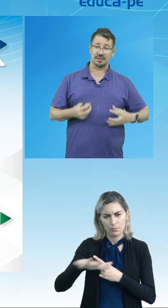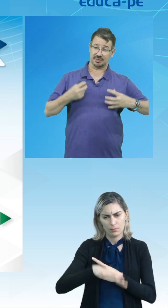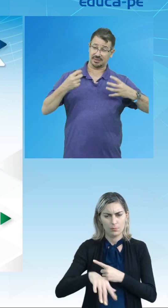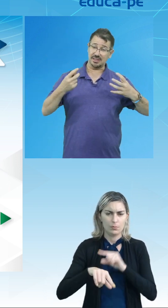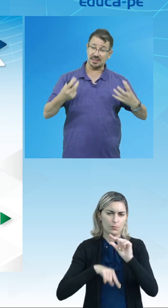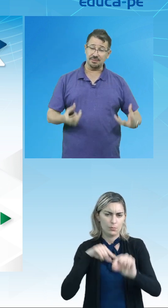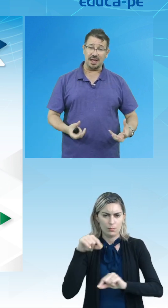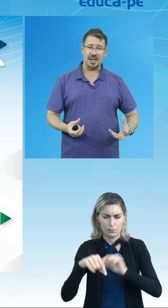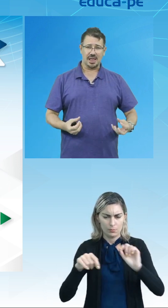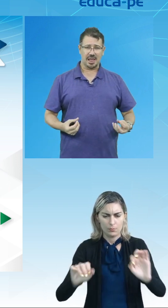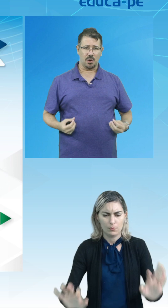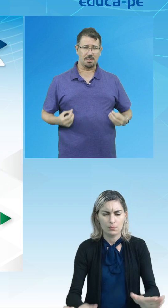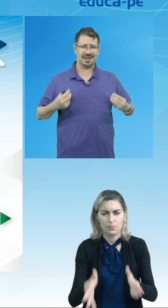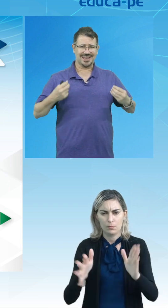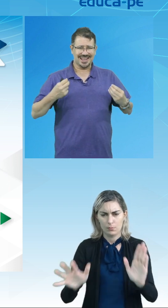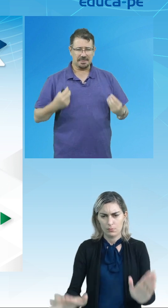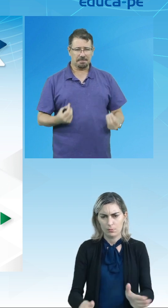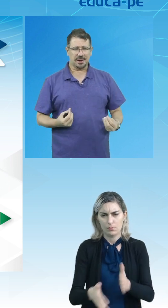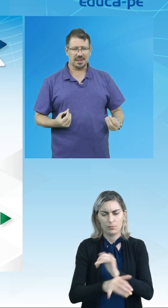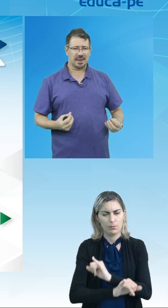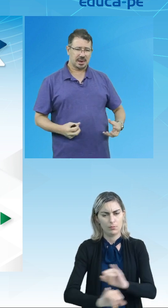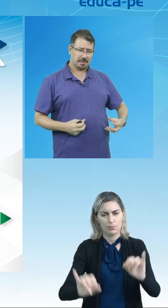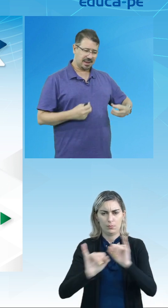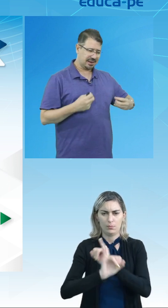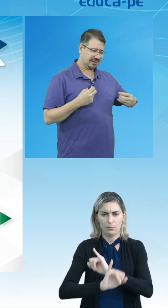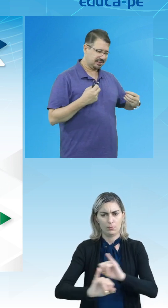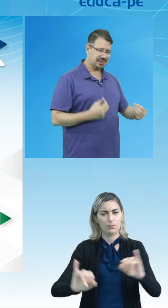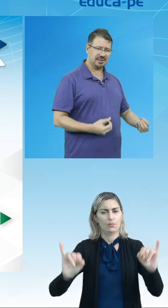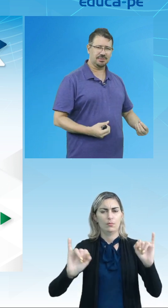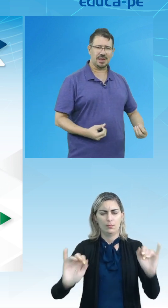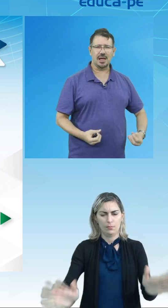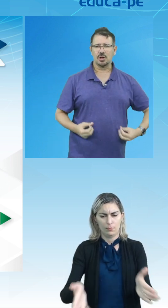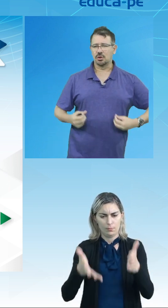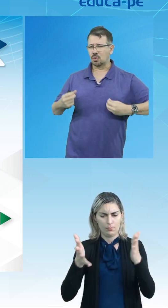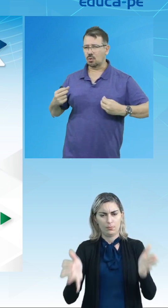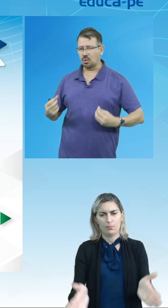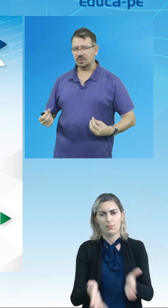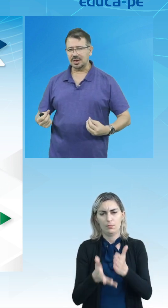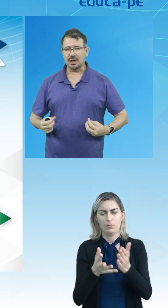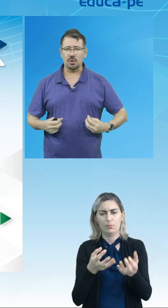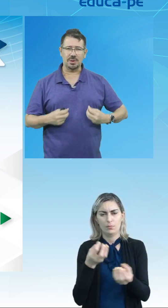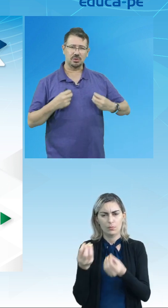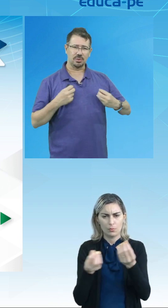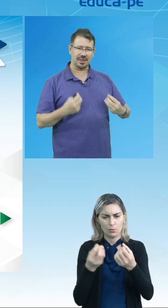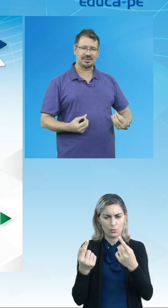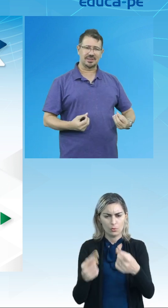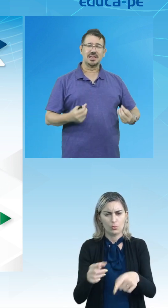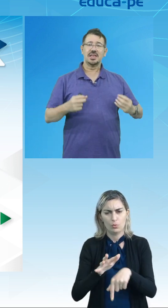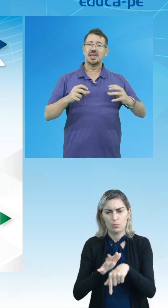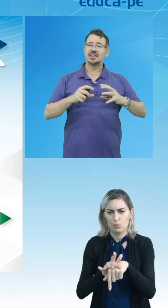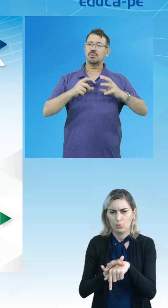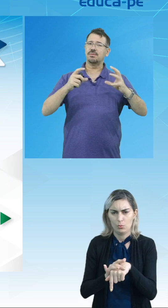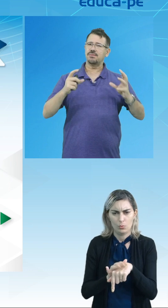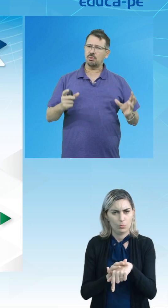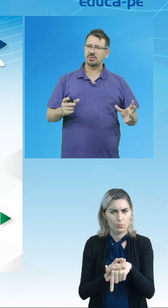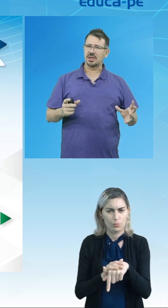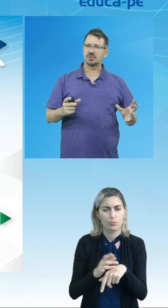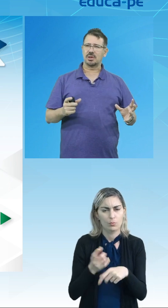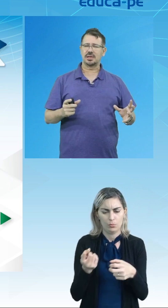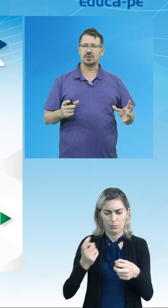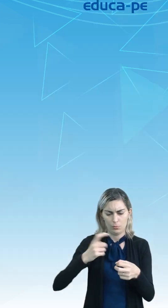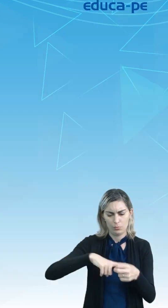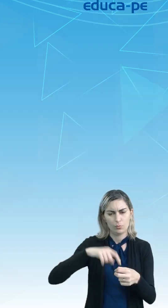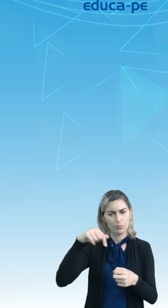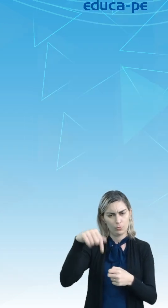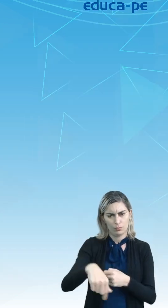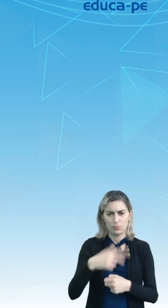que? Incentivar, é uma campanha para incentivar contra uma doença. Então, voltando